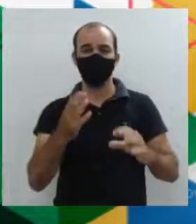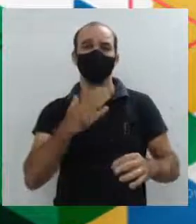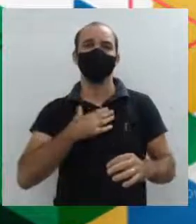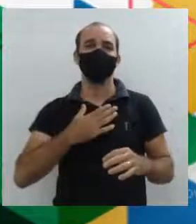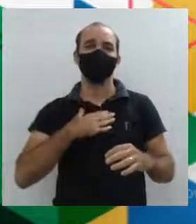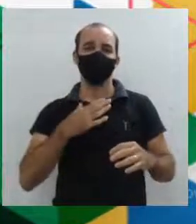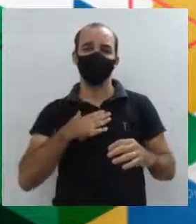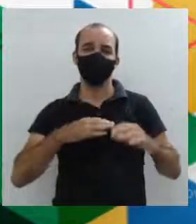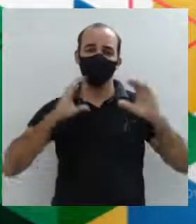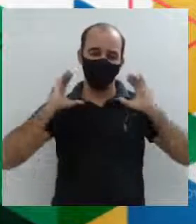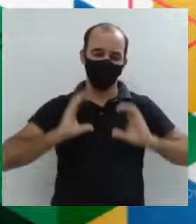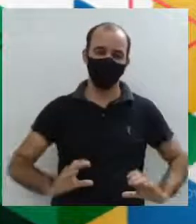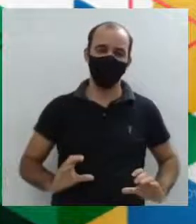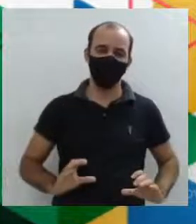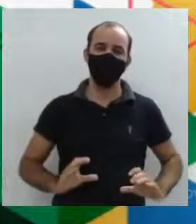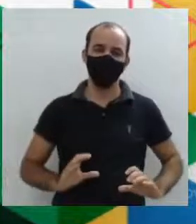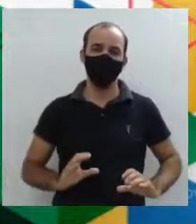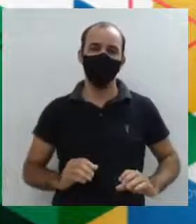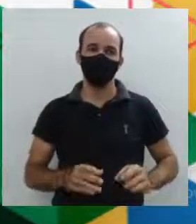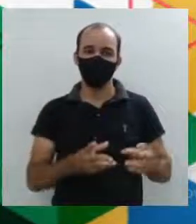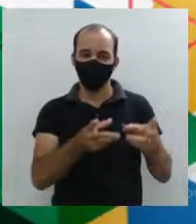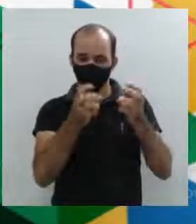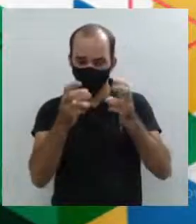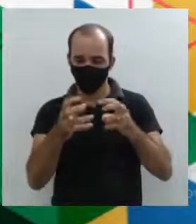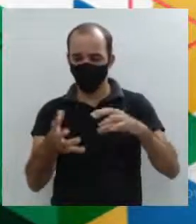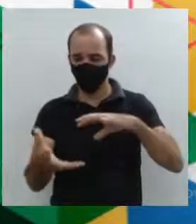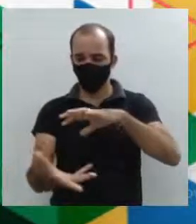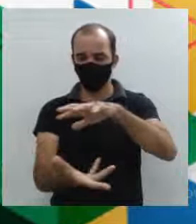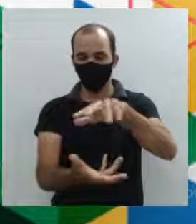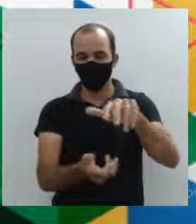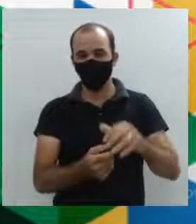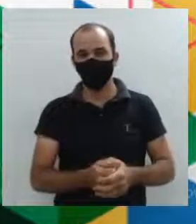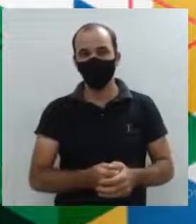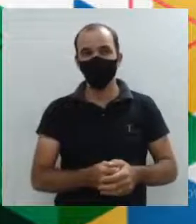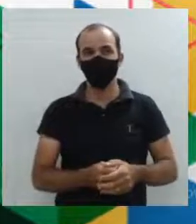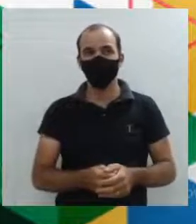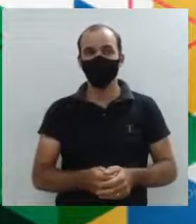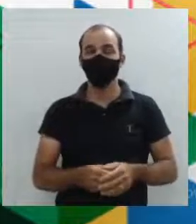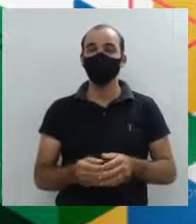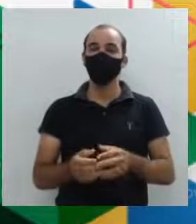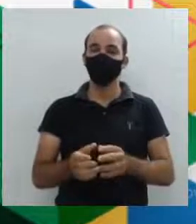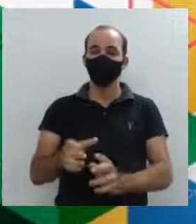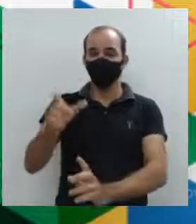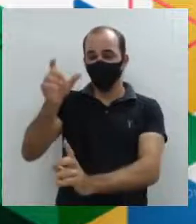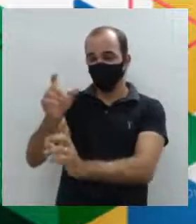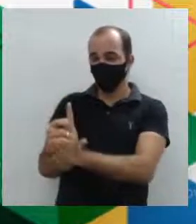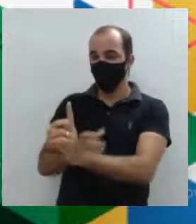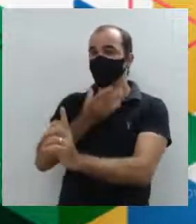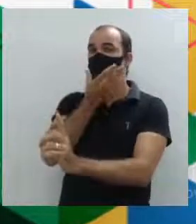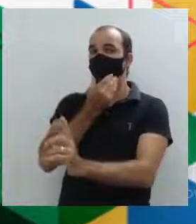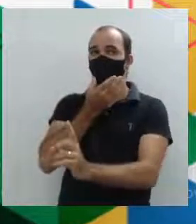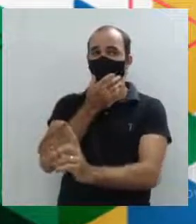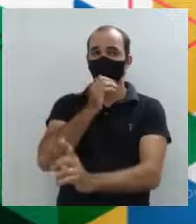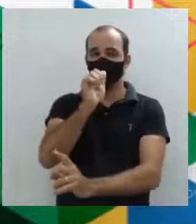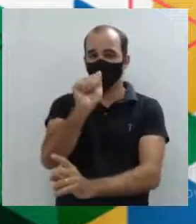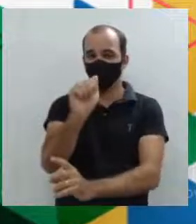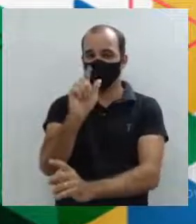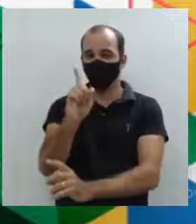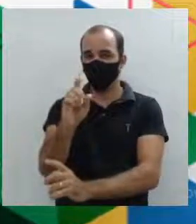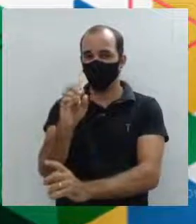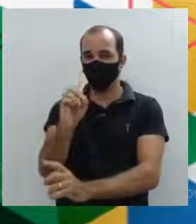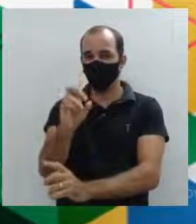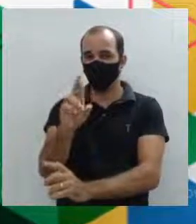que Adorno pensava nisso, esse filósofo. Ele dizia o seguinte, segundo ele, tudo se torna